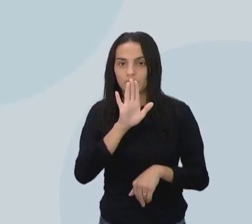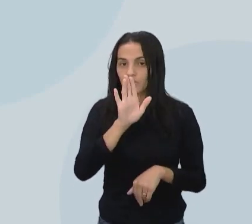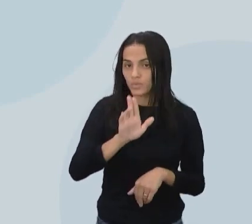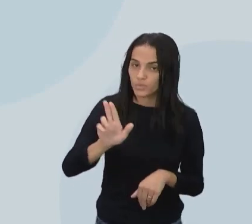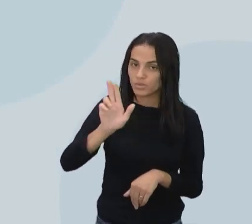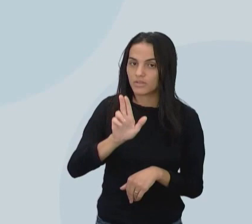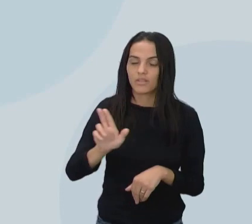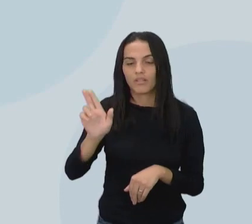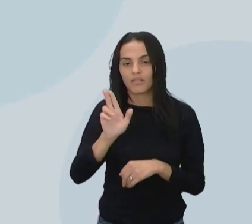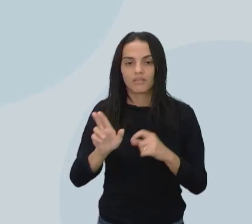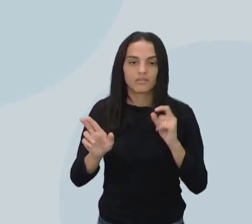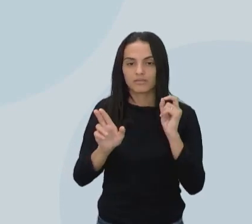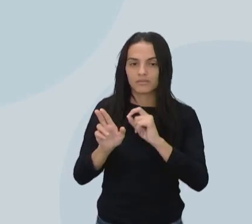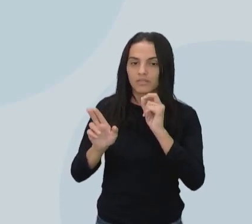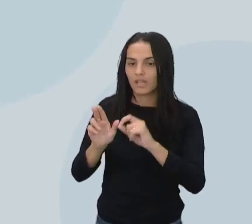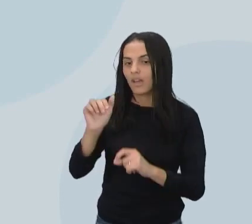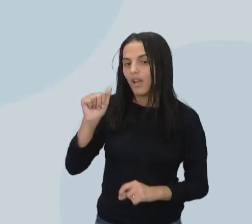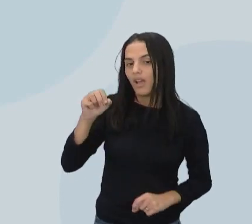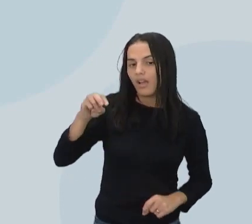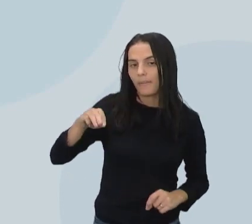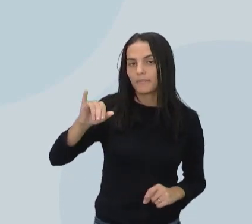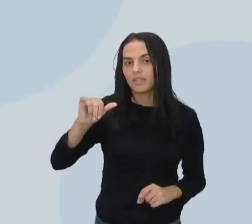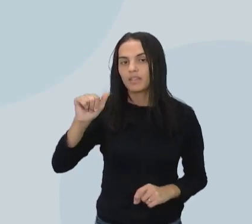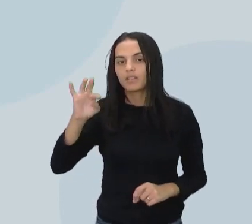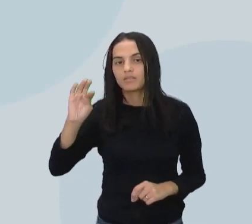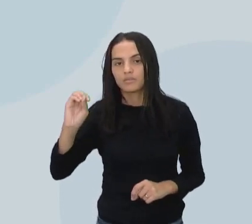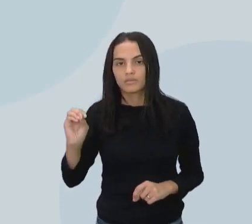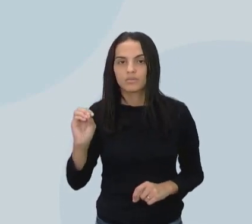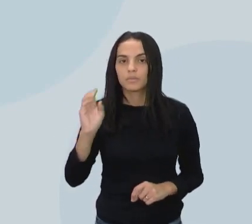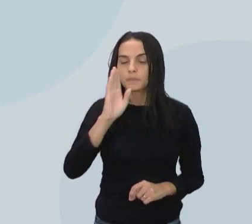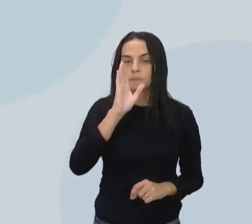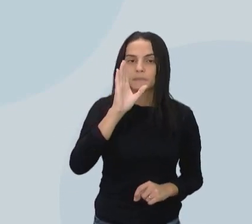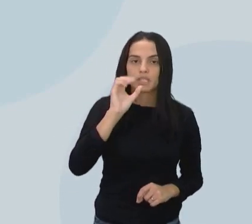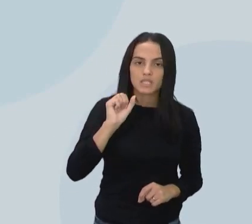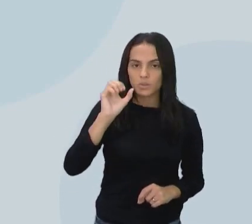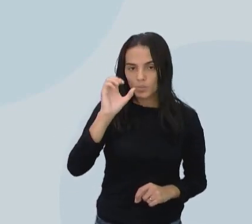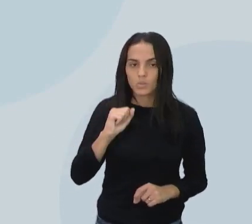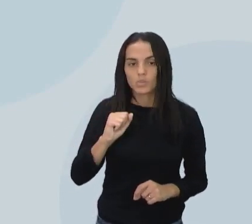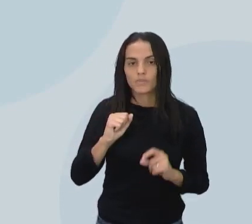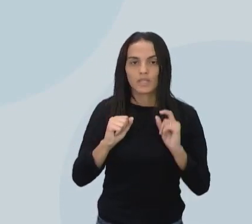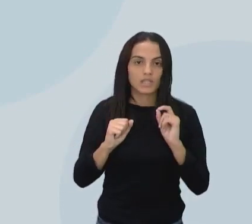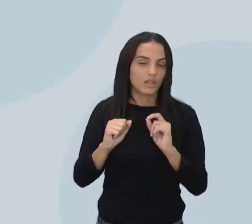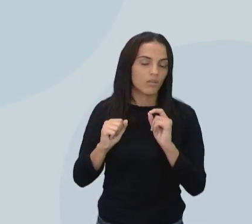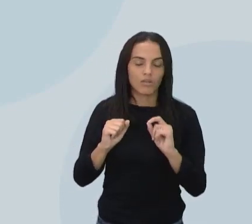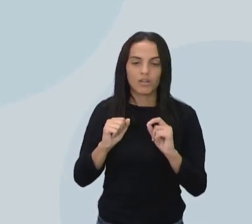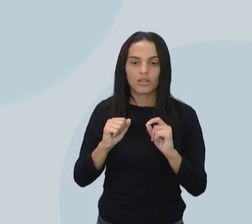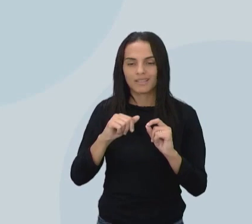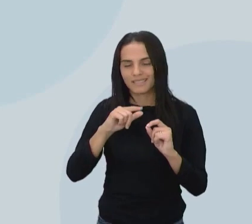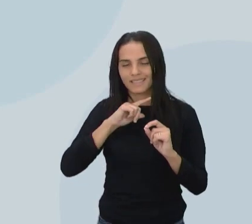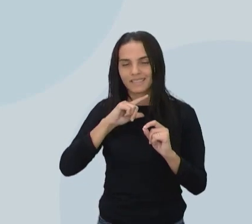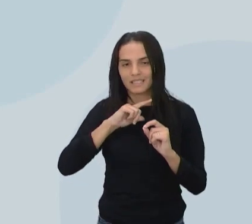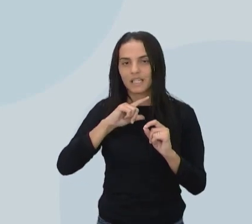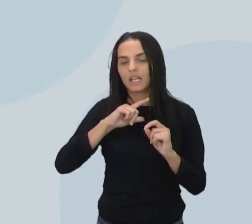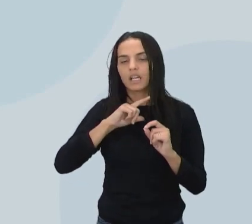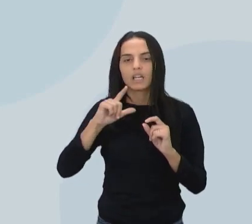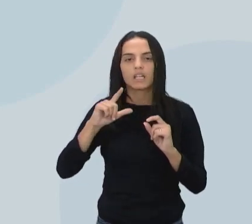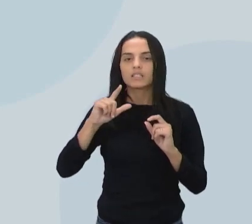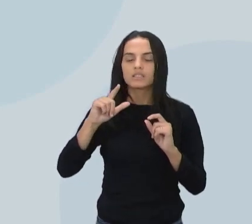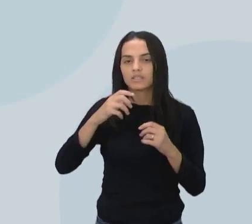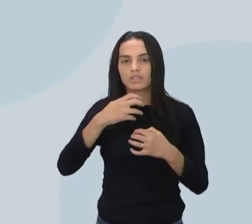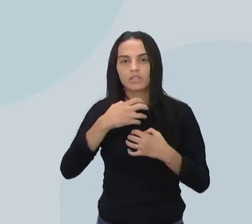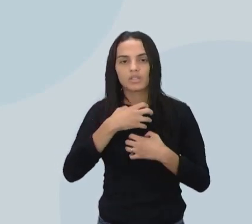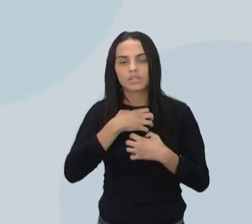utilizado, era o que a gente chama de amianto branco. E ele constituía ele tem essa